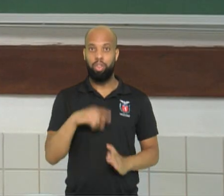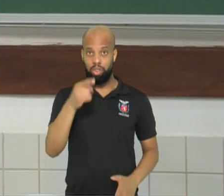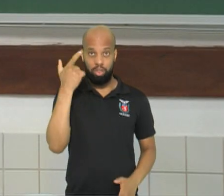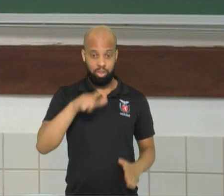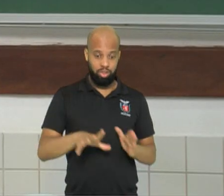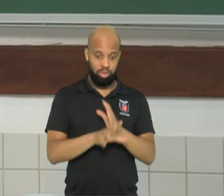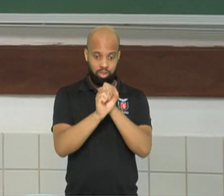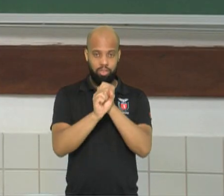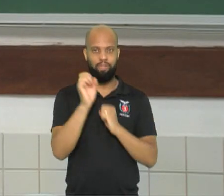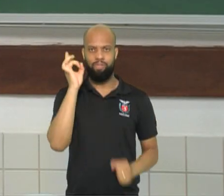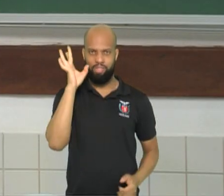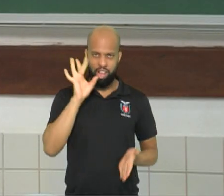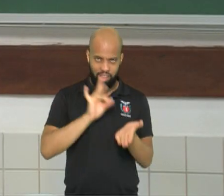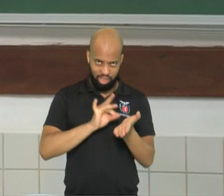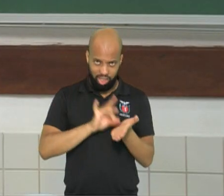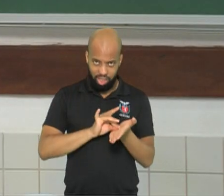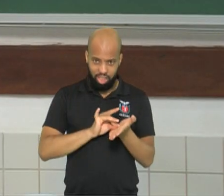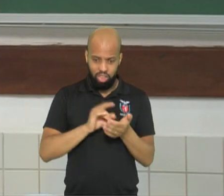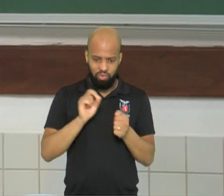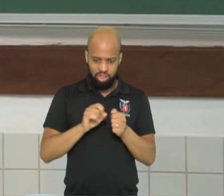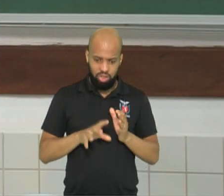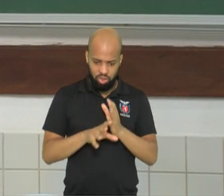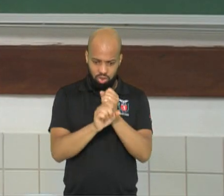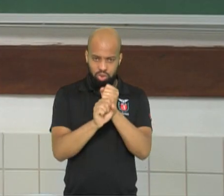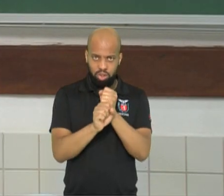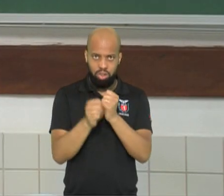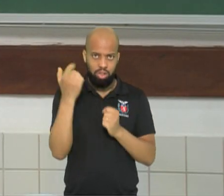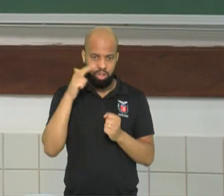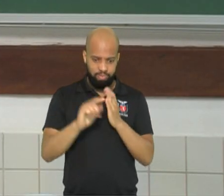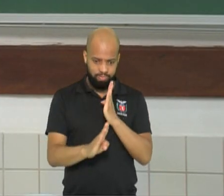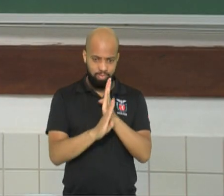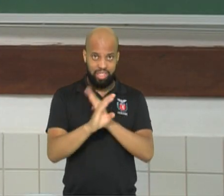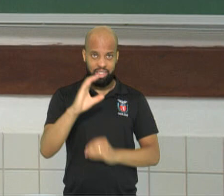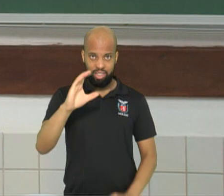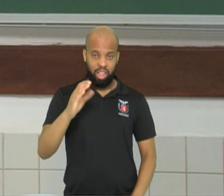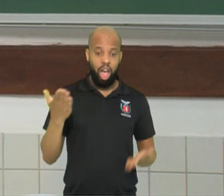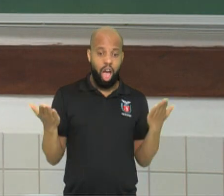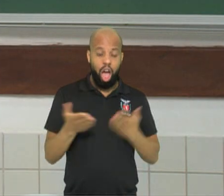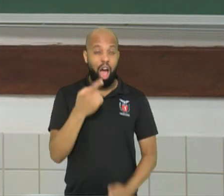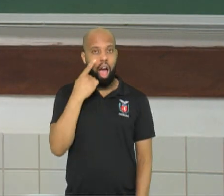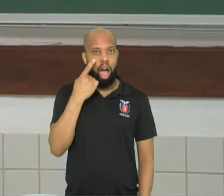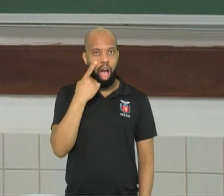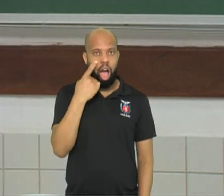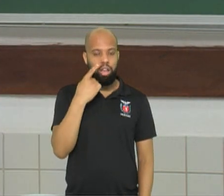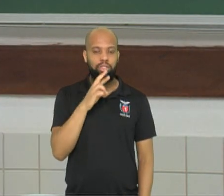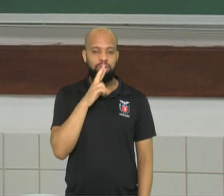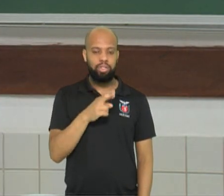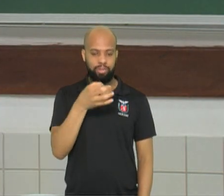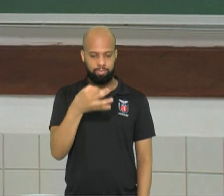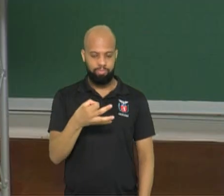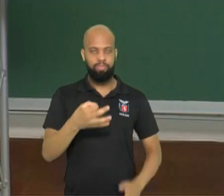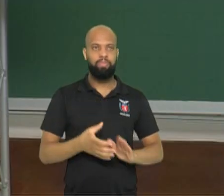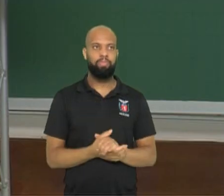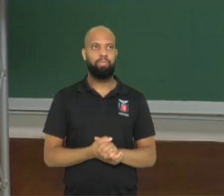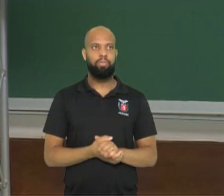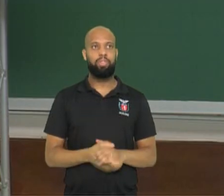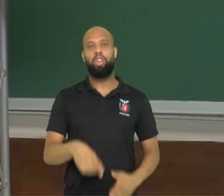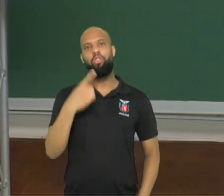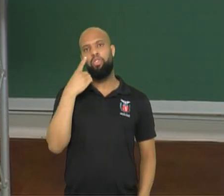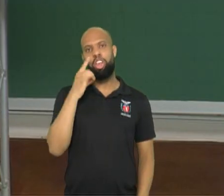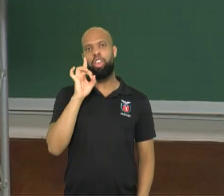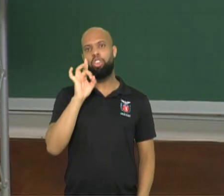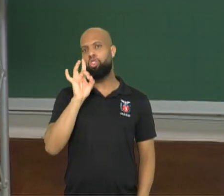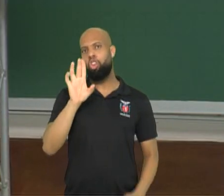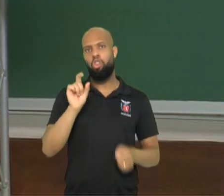Calcularam? Foi bem fácil fazer essa continha, não foi? Para descobrir o C? Vamos lá conferir a resposta? Então, era só